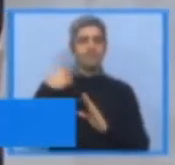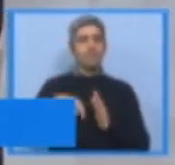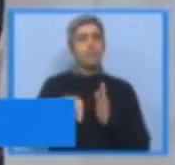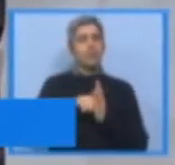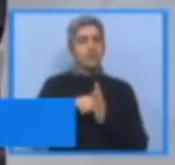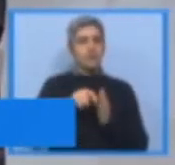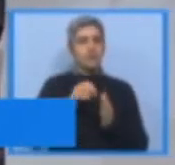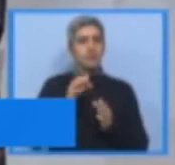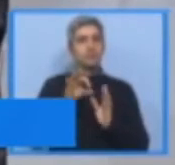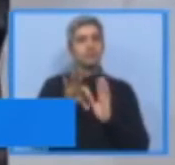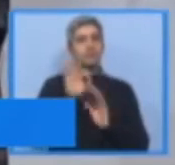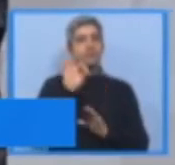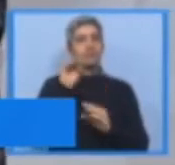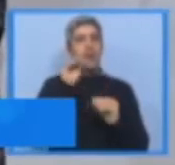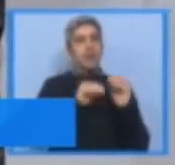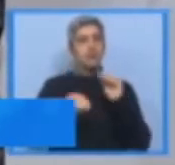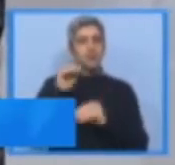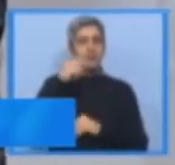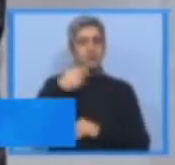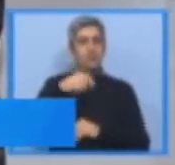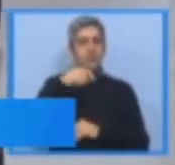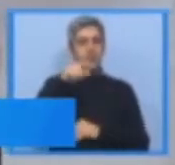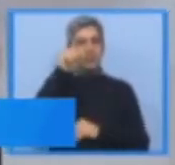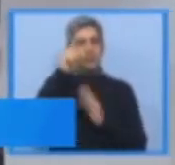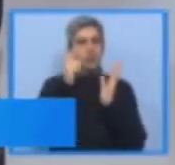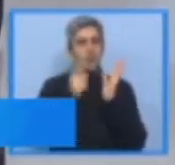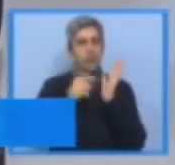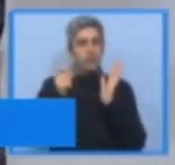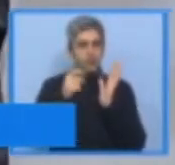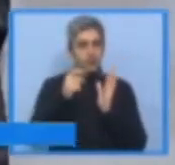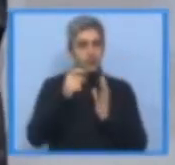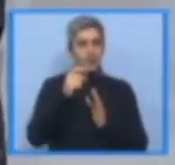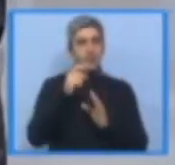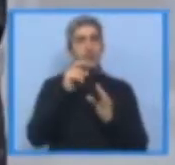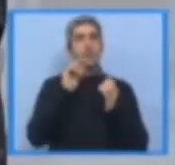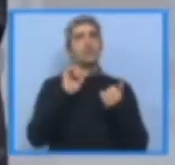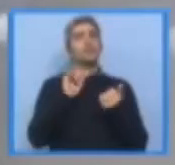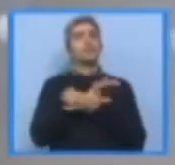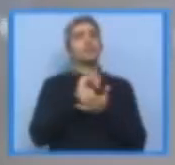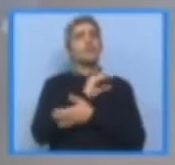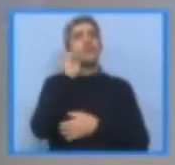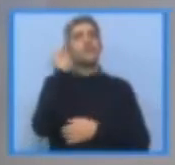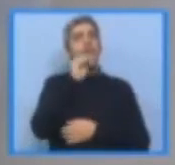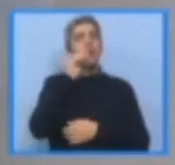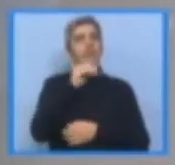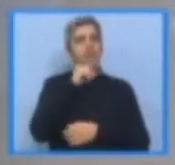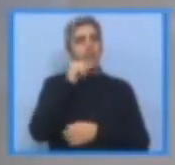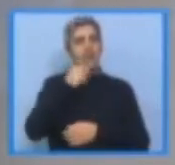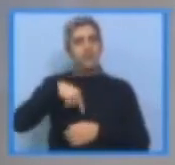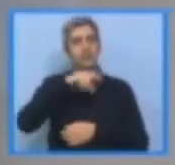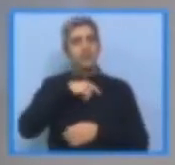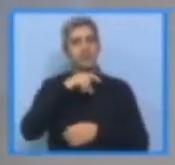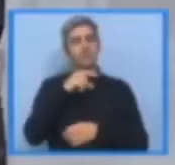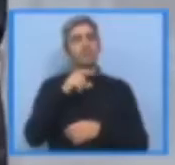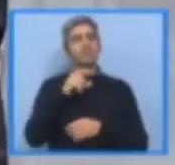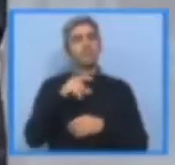eleição do Presidente dos Estados Unidos, à volta desta palavra esquisita, fake news, né? Que nos habituámos, nós portugueses